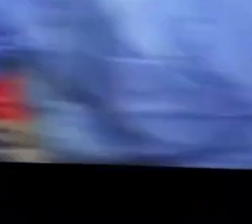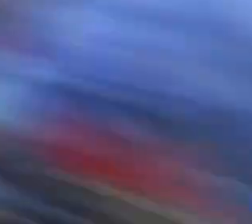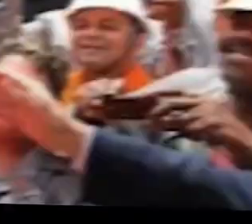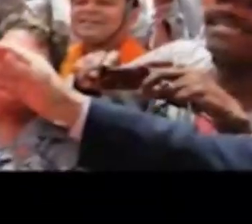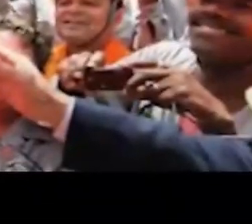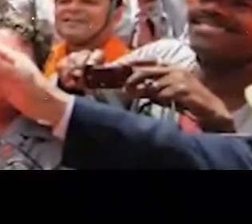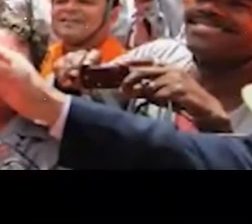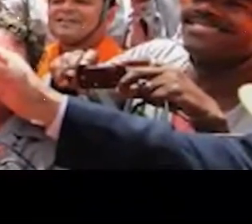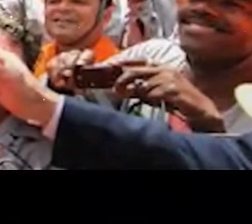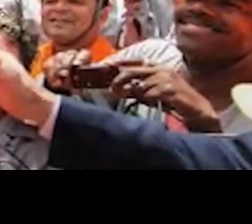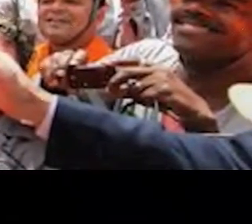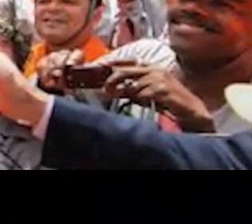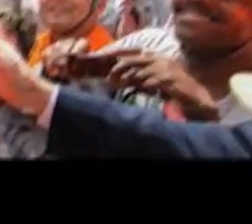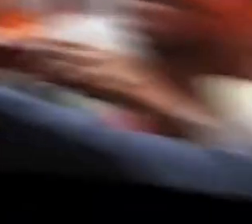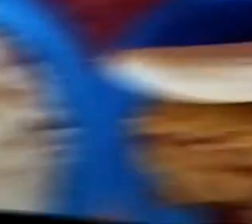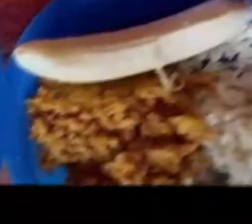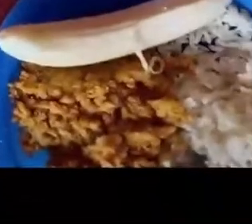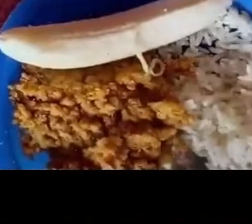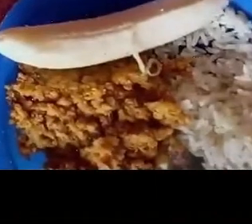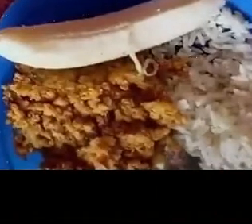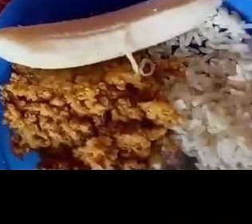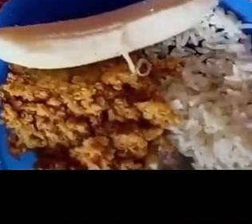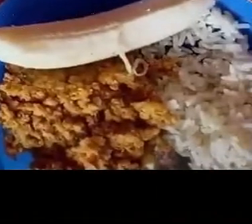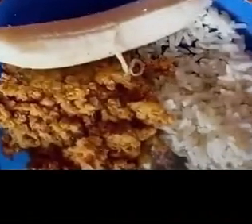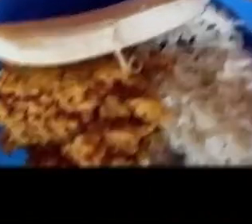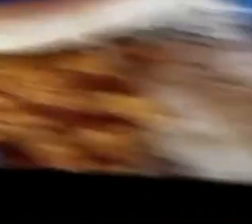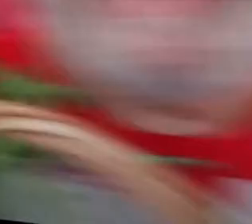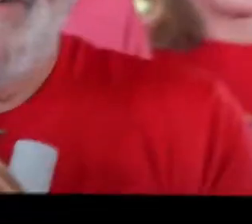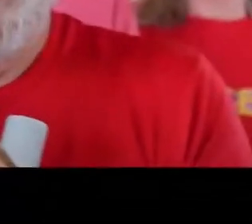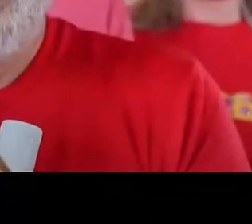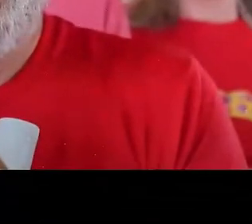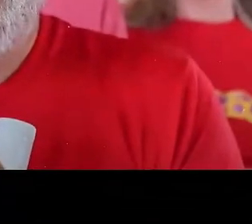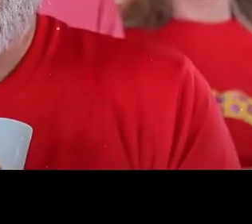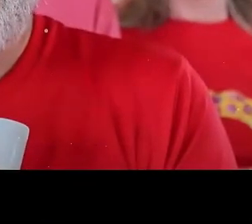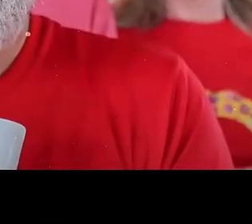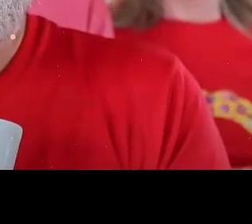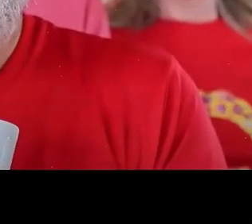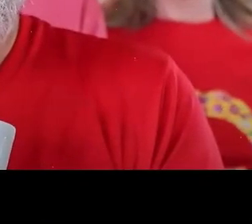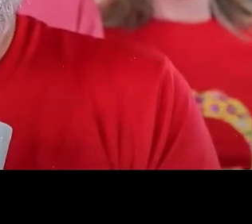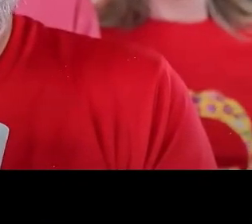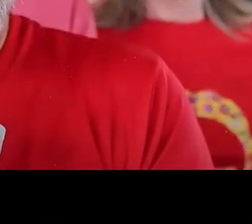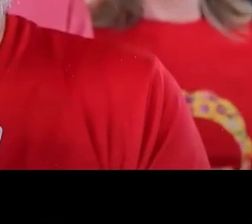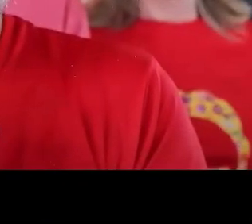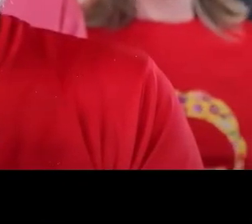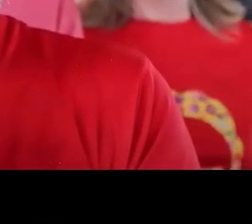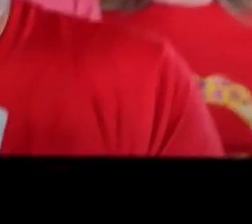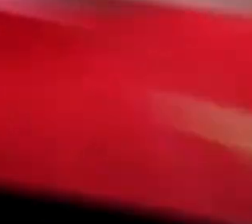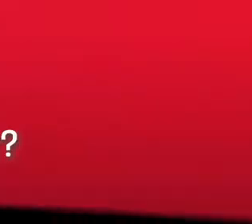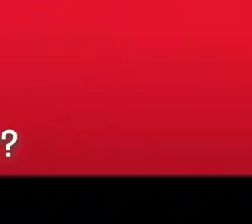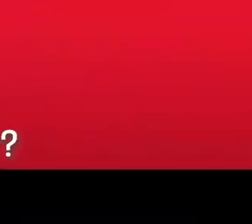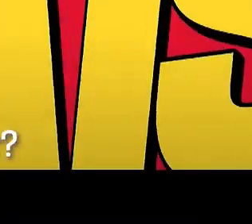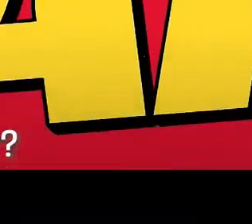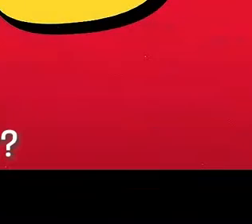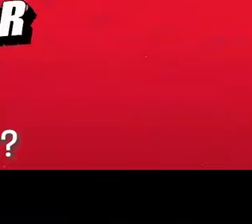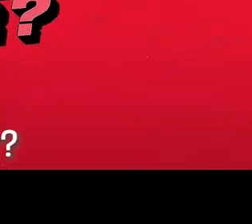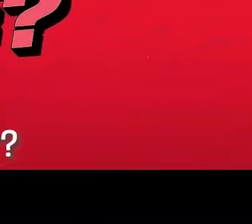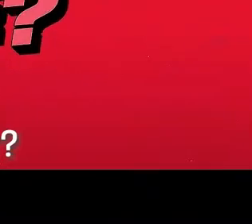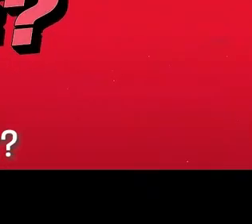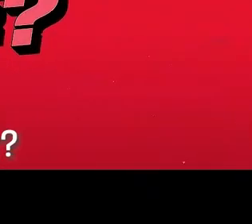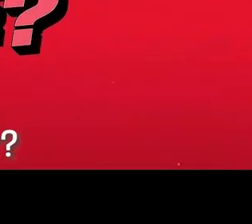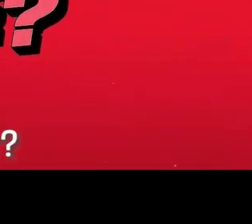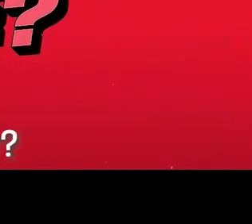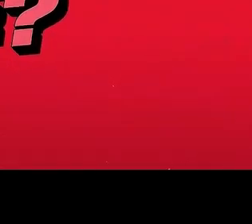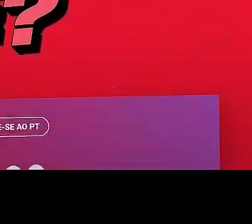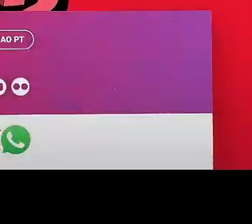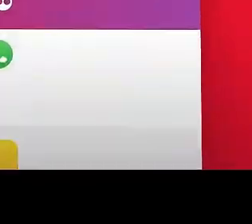salário mínimo, gerou milhões de empregos, aumentou o dinheiro da merenda e apoiou os pequenos agricultores. Quer ver mais motivos para